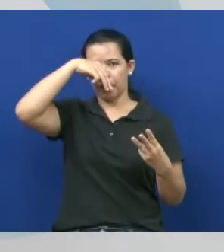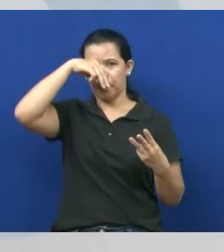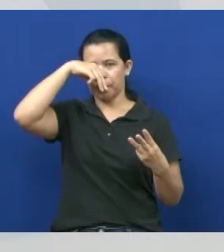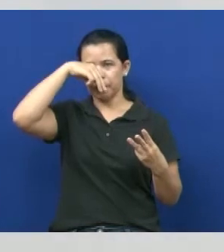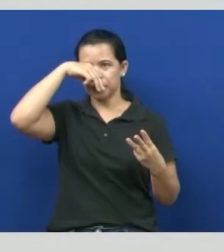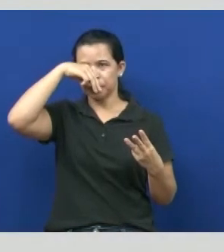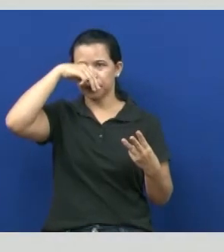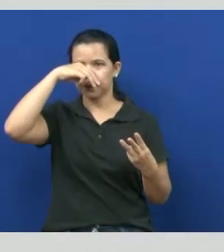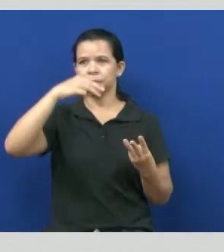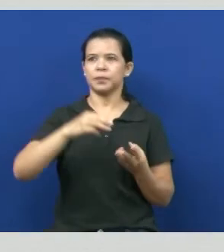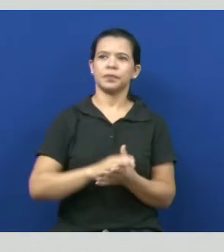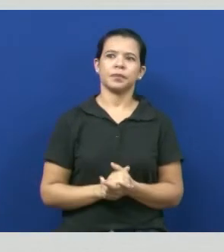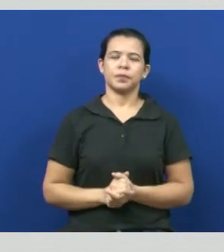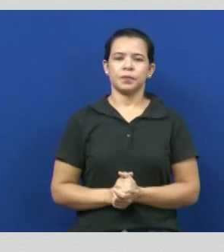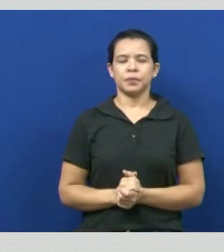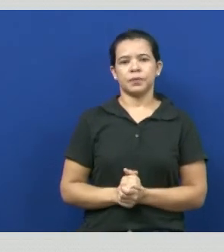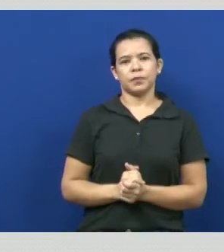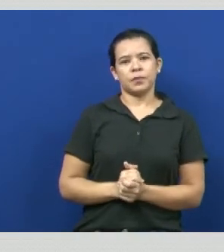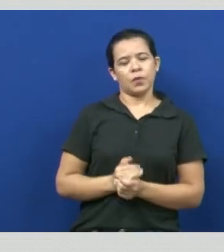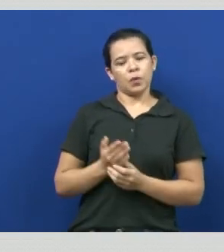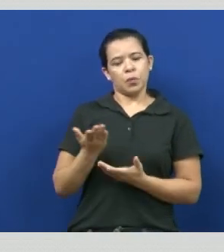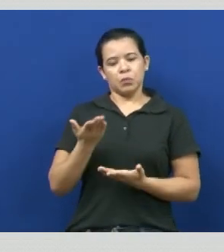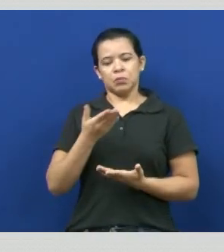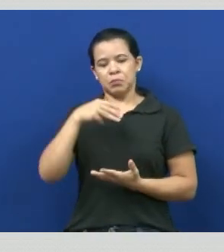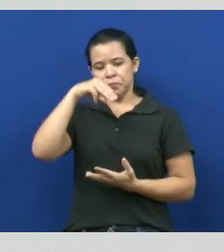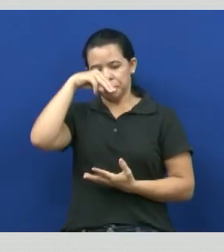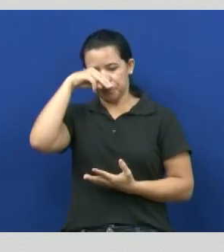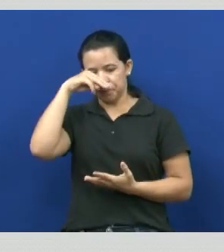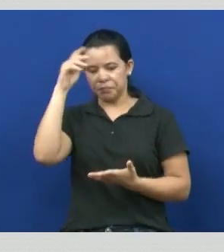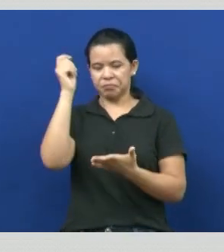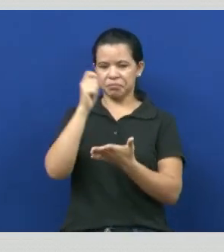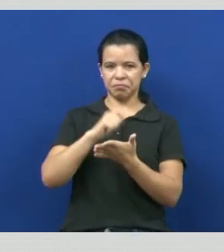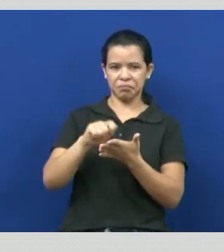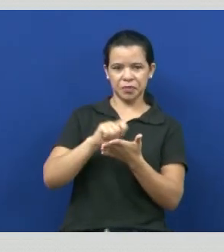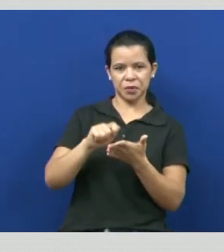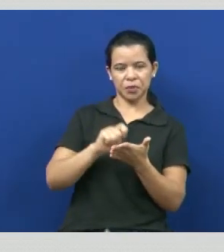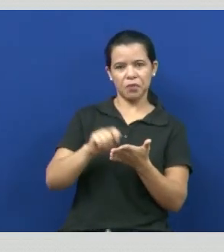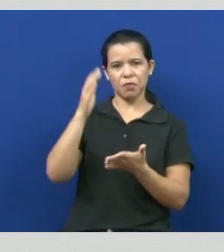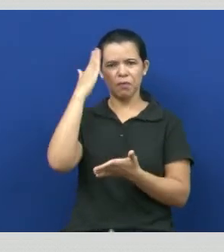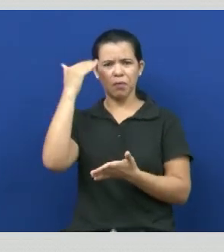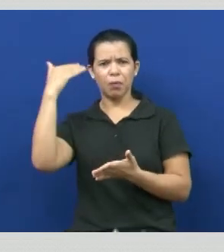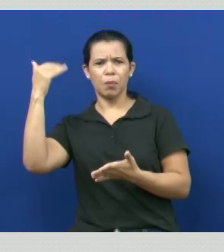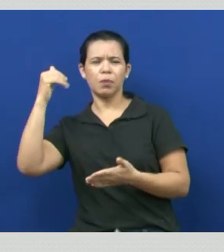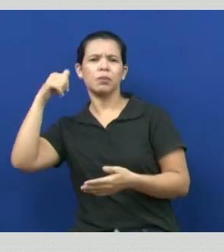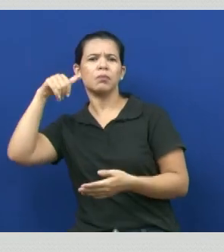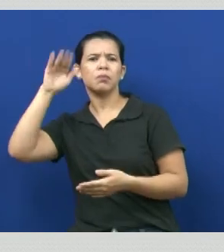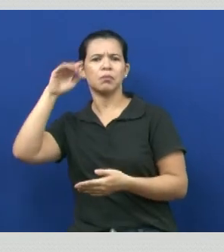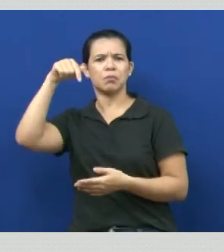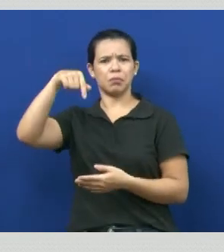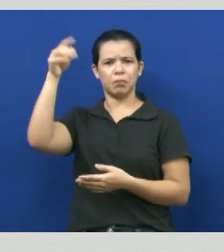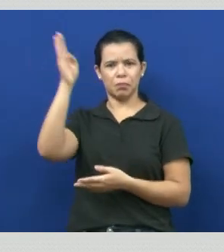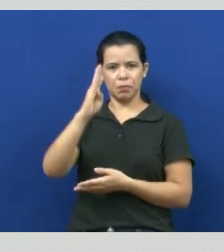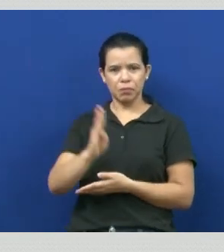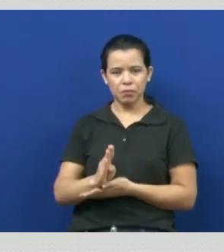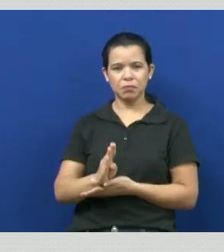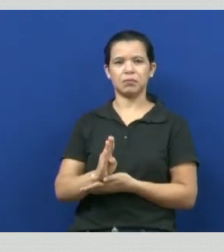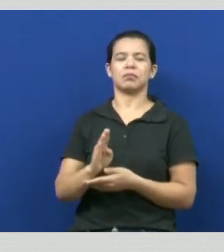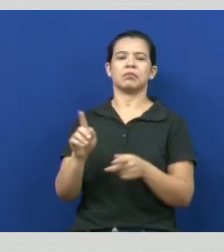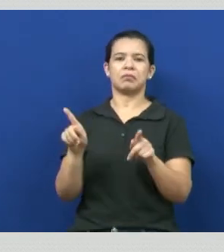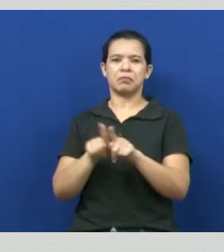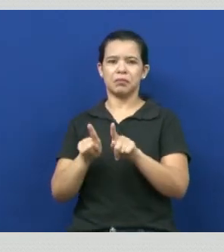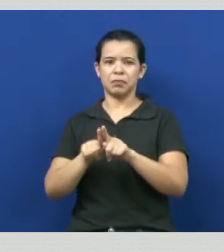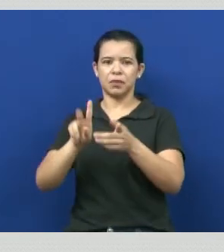1882 a 1948. É um dos escritores mais famosos do Brasil, também editor e